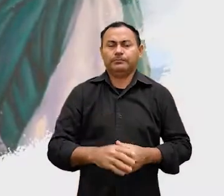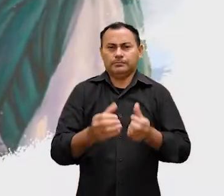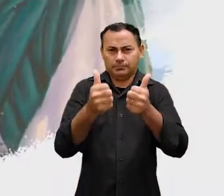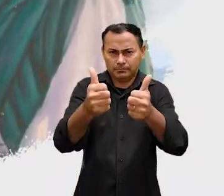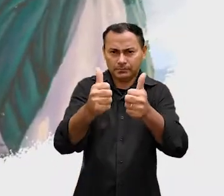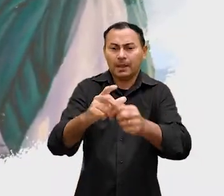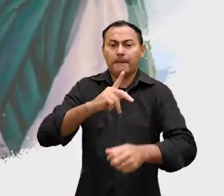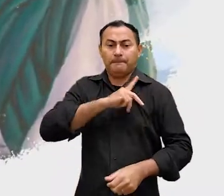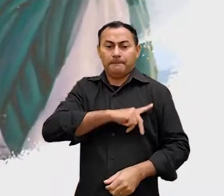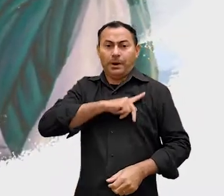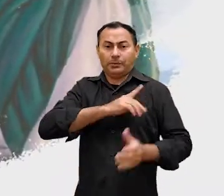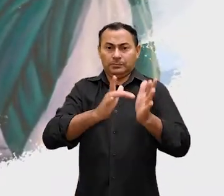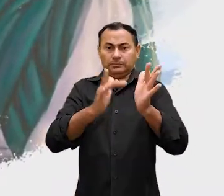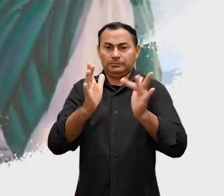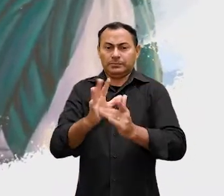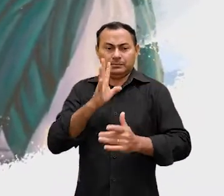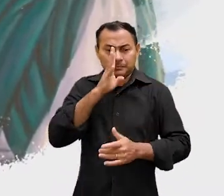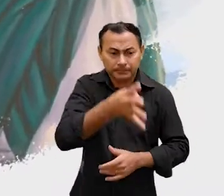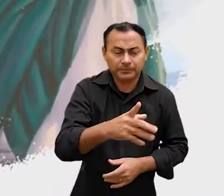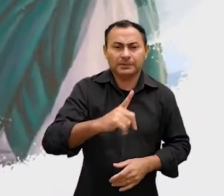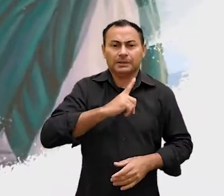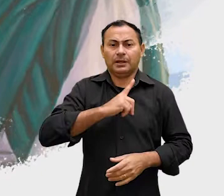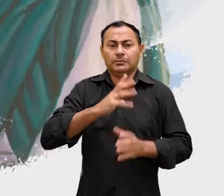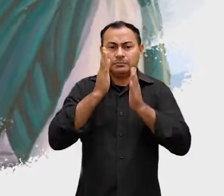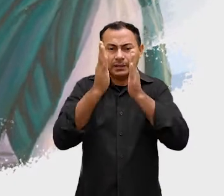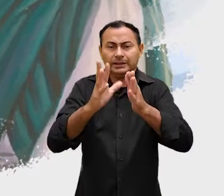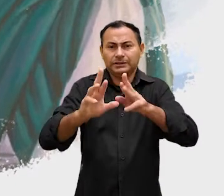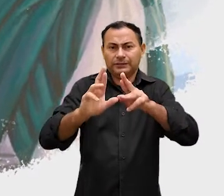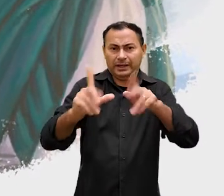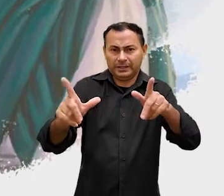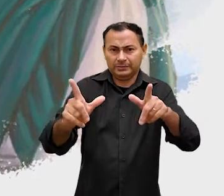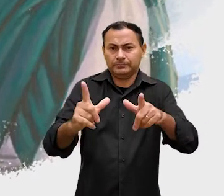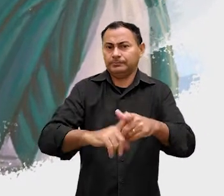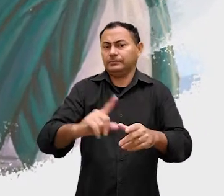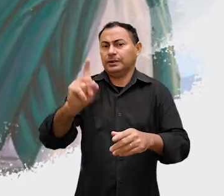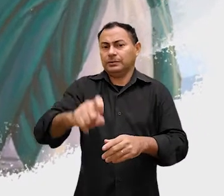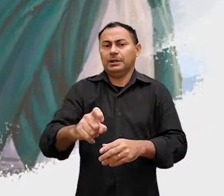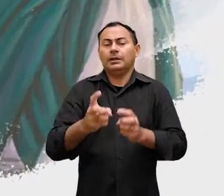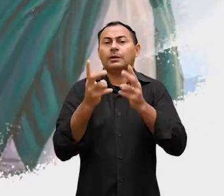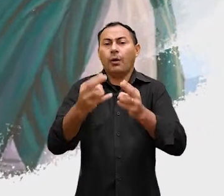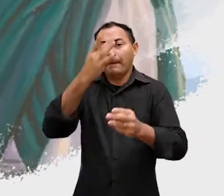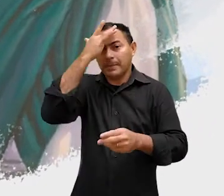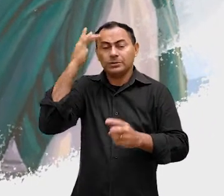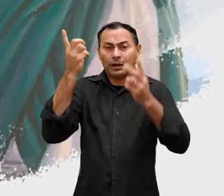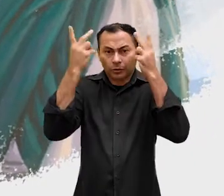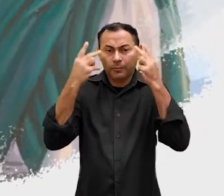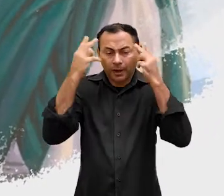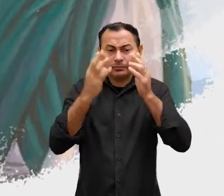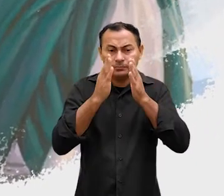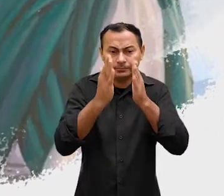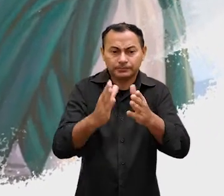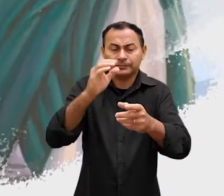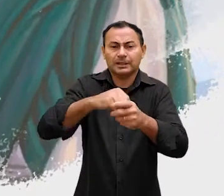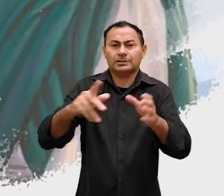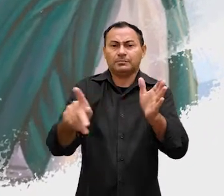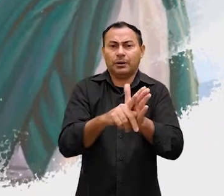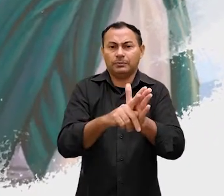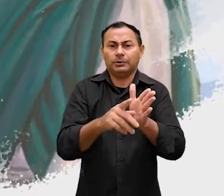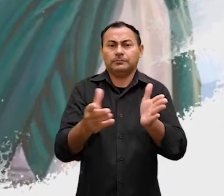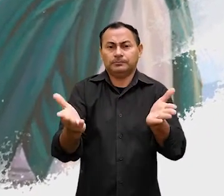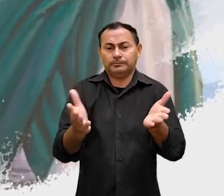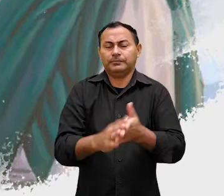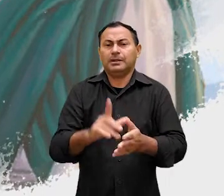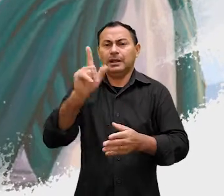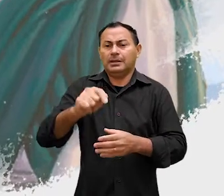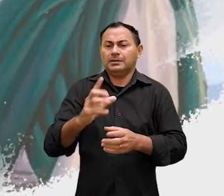bem, Paulo e Jesus foram acusados de terem um centro diferente, de não serem como as pessoas normais, centradas neles mesmos.